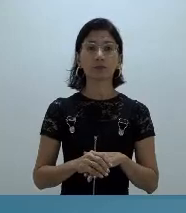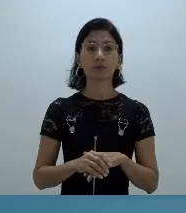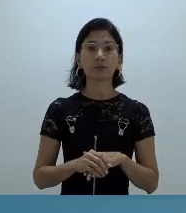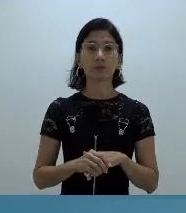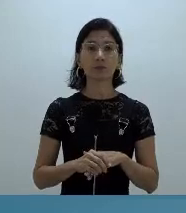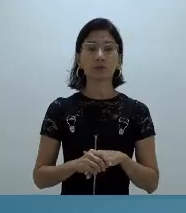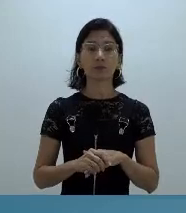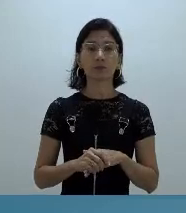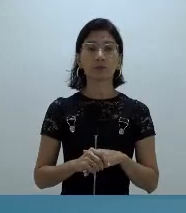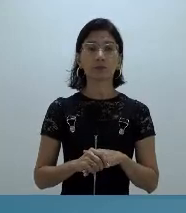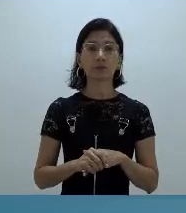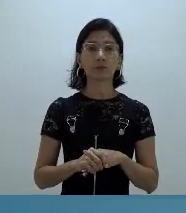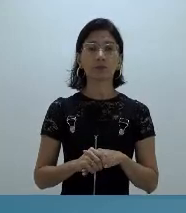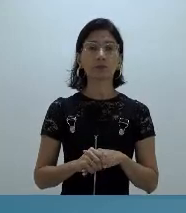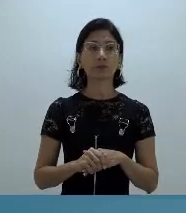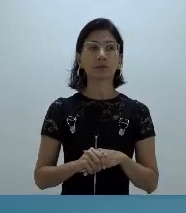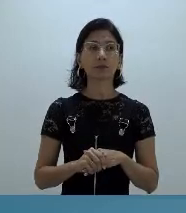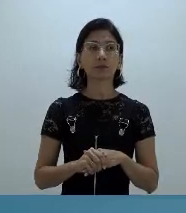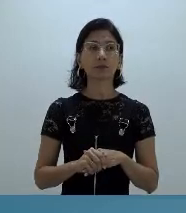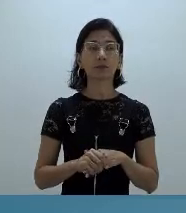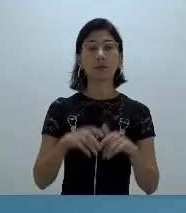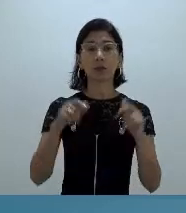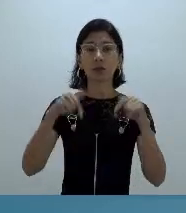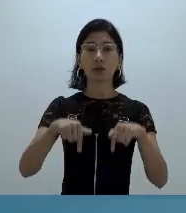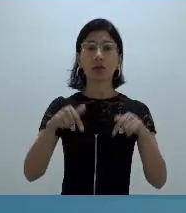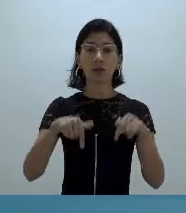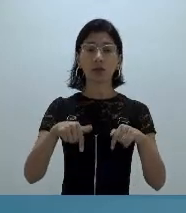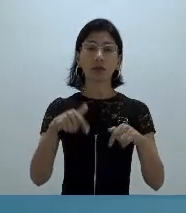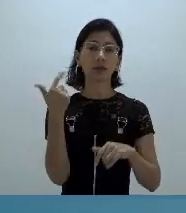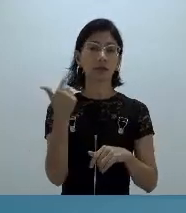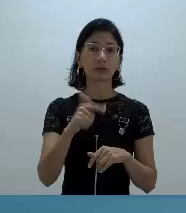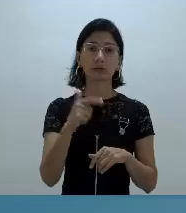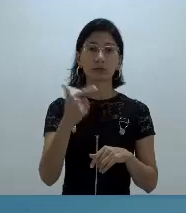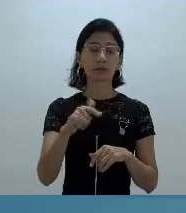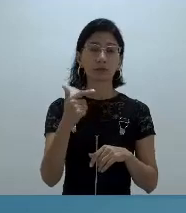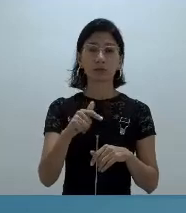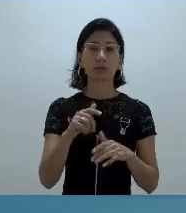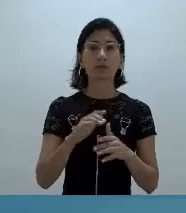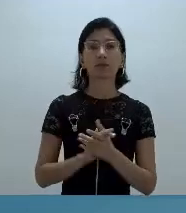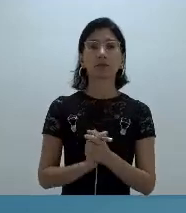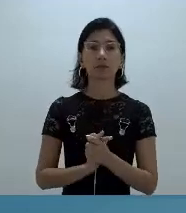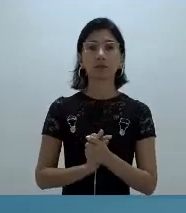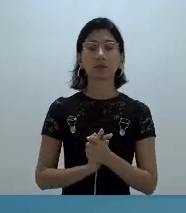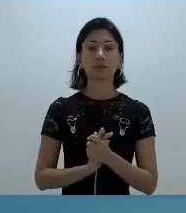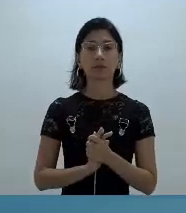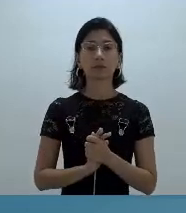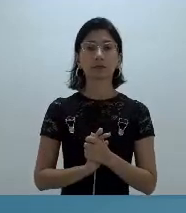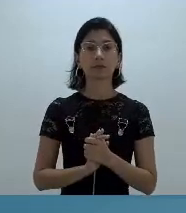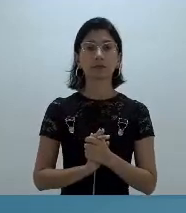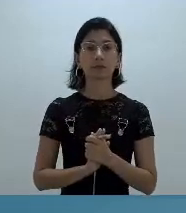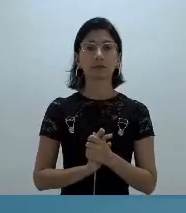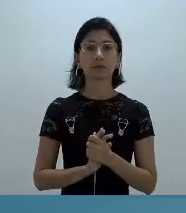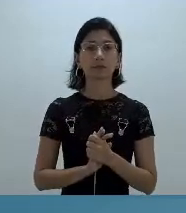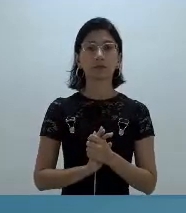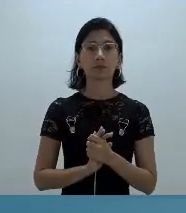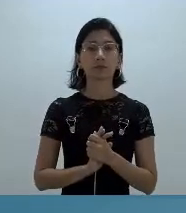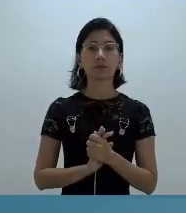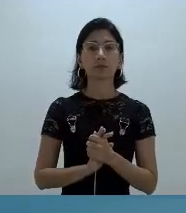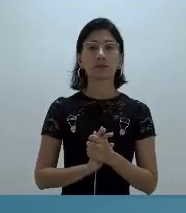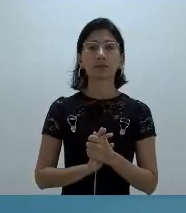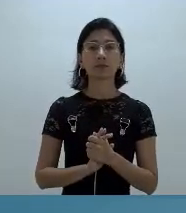processo executivo. E não foi o que ocorreu neste caso, excelente. Por quê? Daí a razão do distinguish,